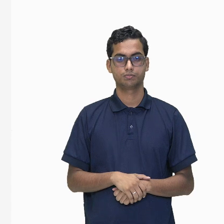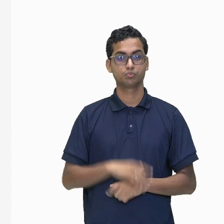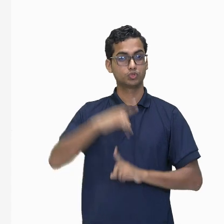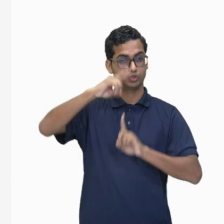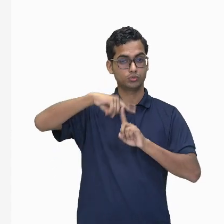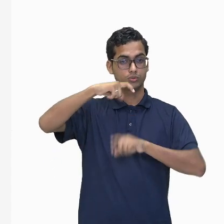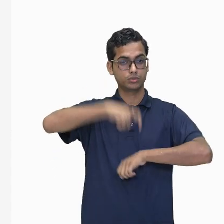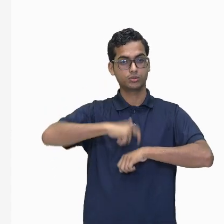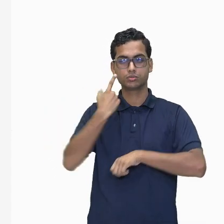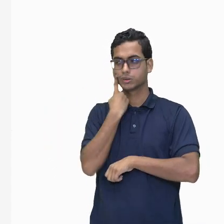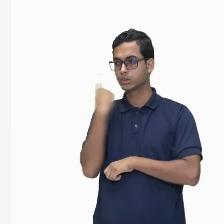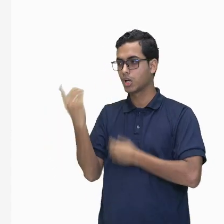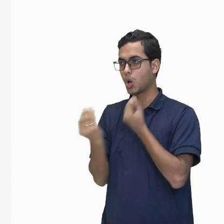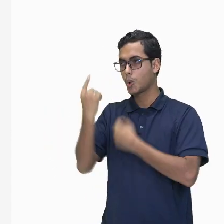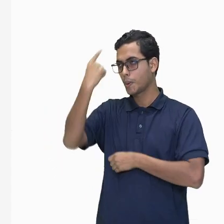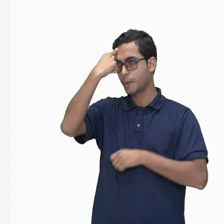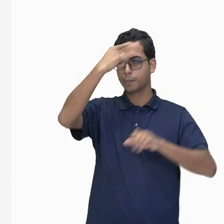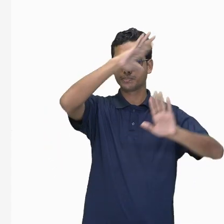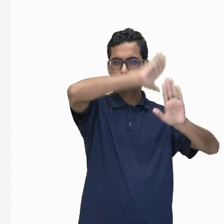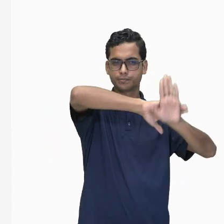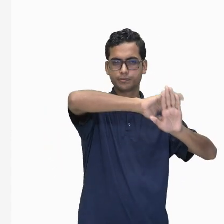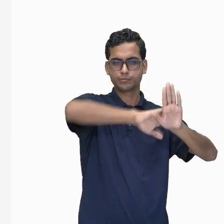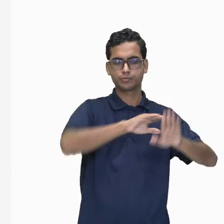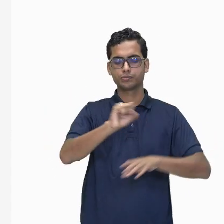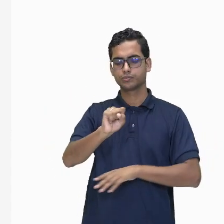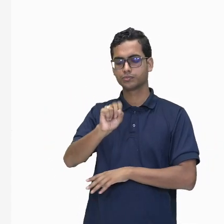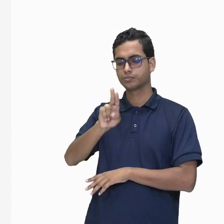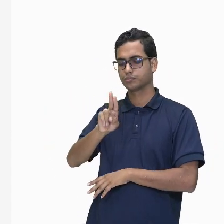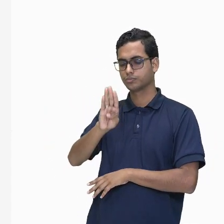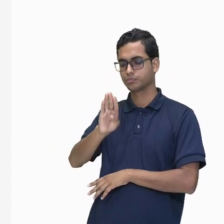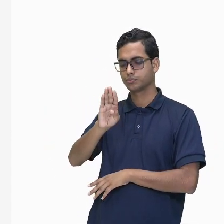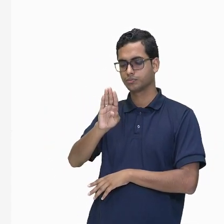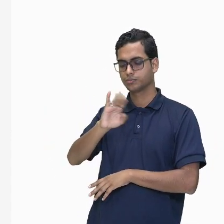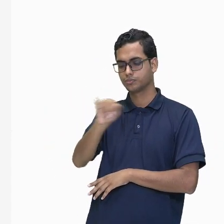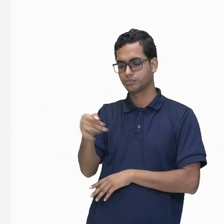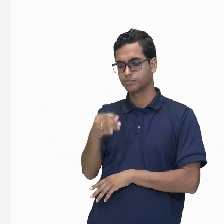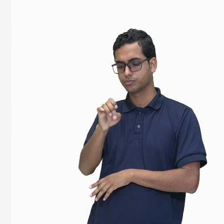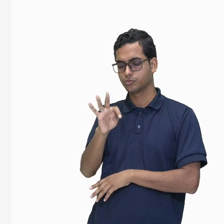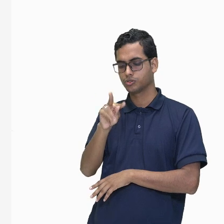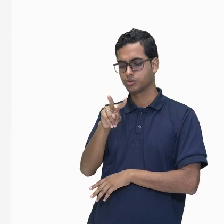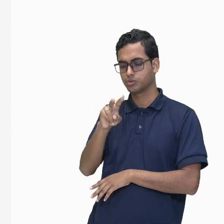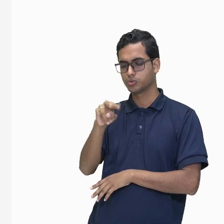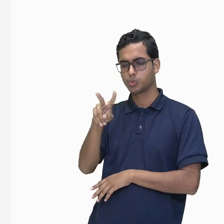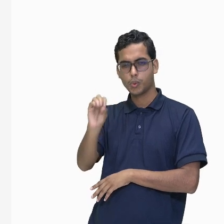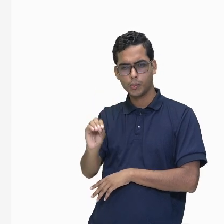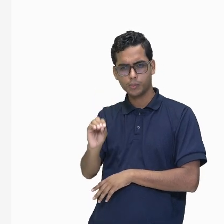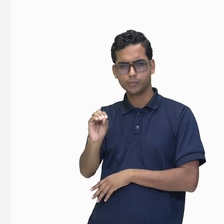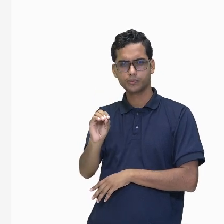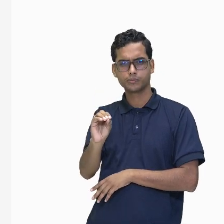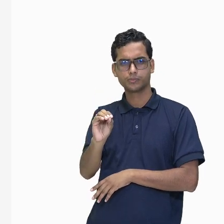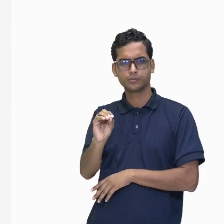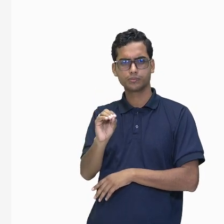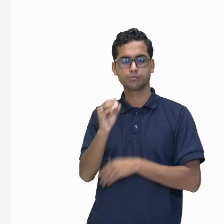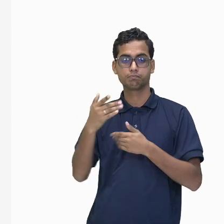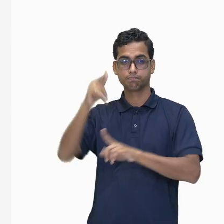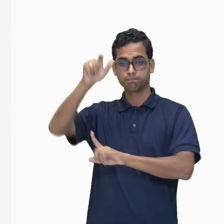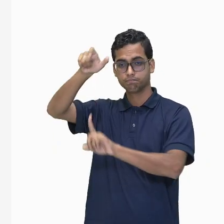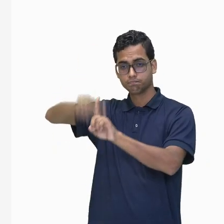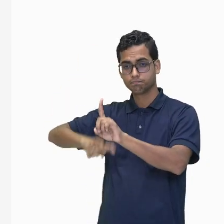subjetivo. Subjetivo, professor, o que essa palavra quer dizer? Quer dizer que o subjetivo é aquilo que o